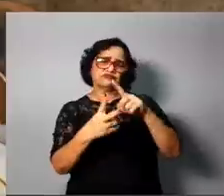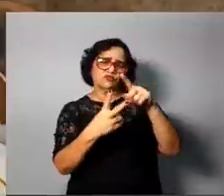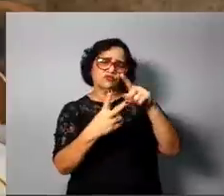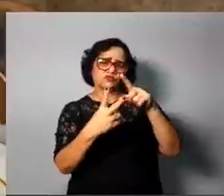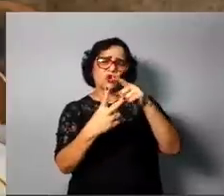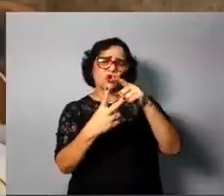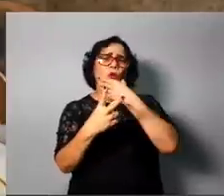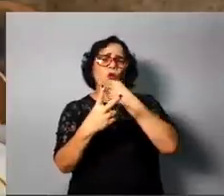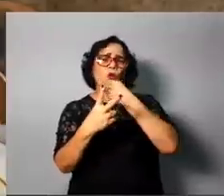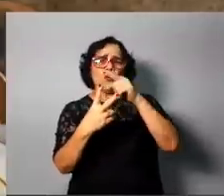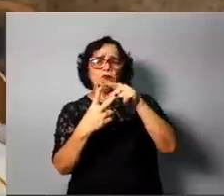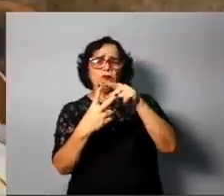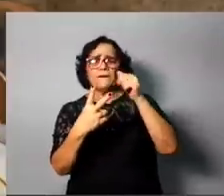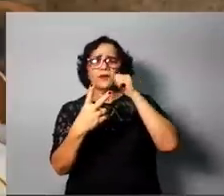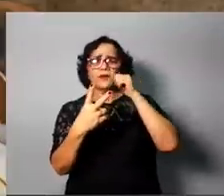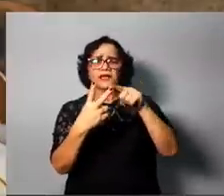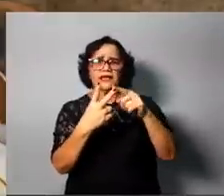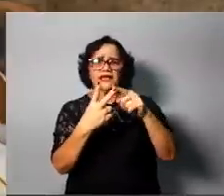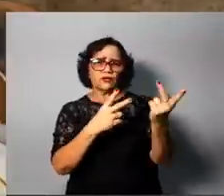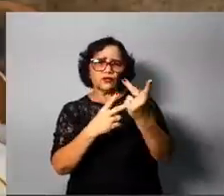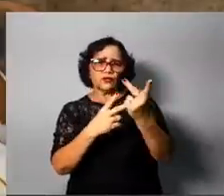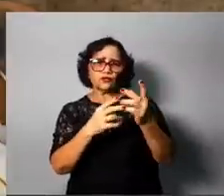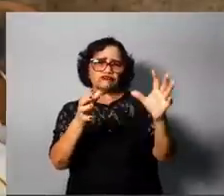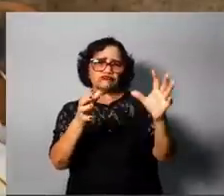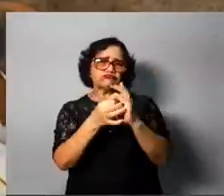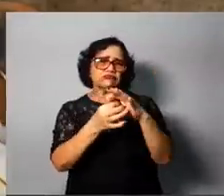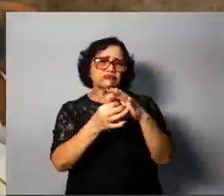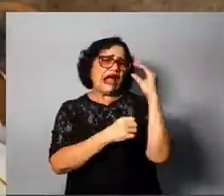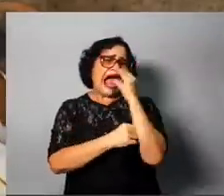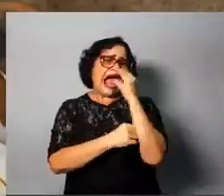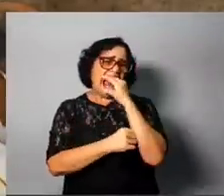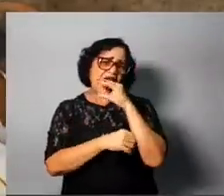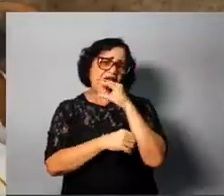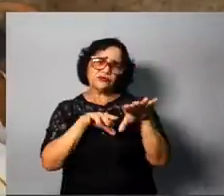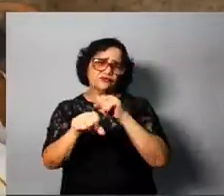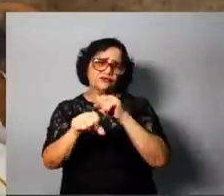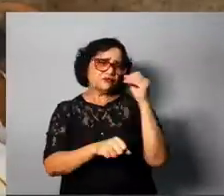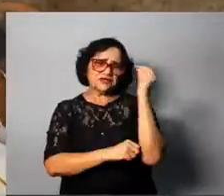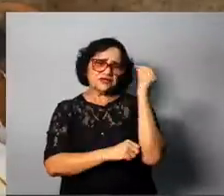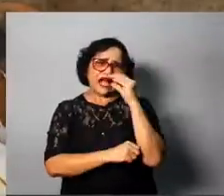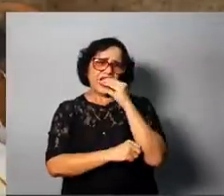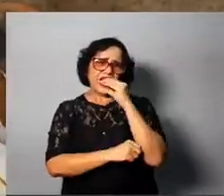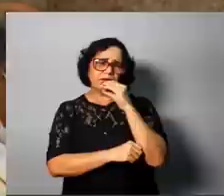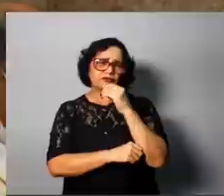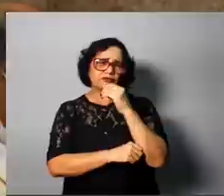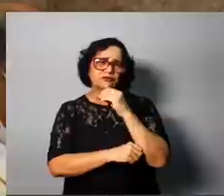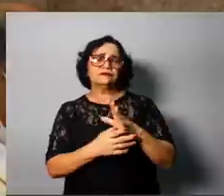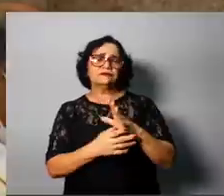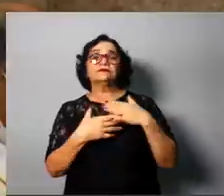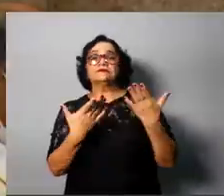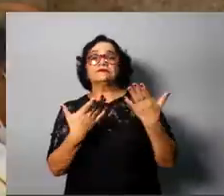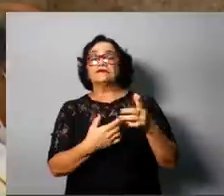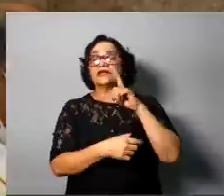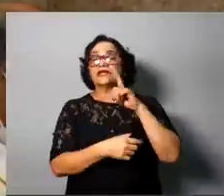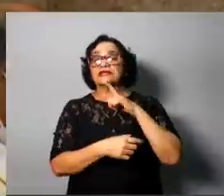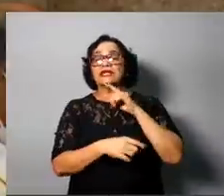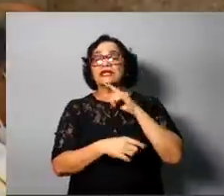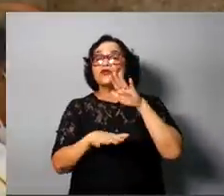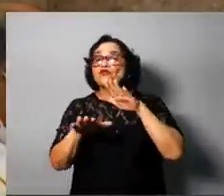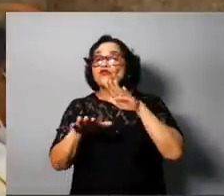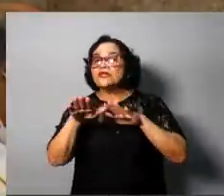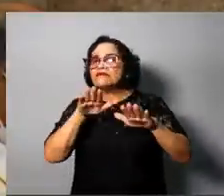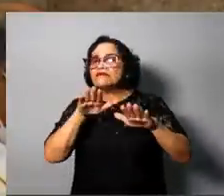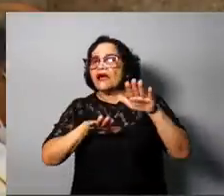logo se celebra o matrimônio, uma preparaçãozinha, mas não é só isso não. É ter este maior cuidado,